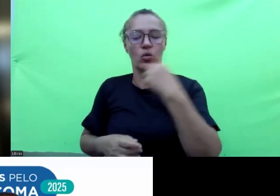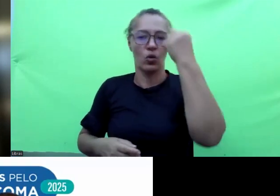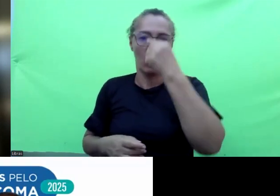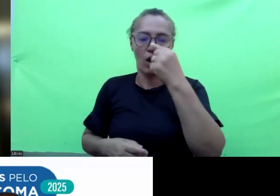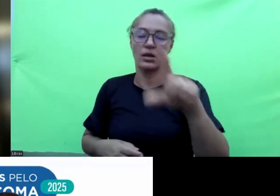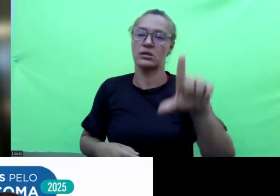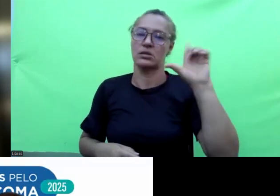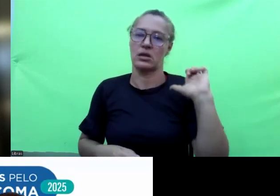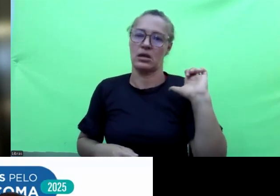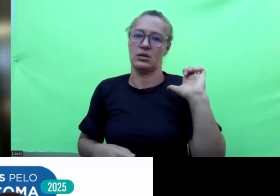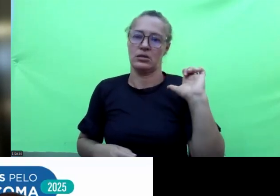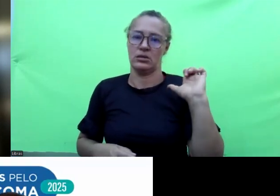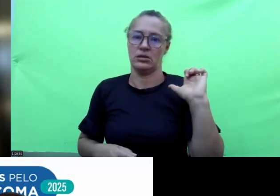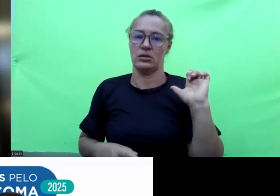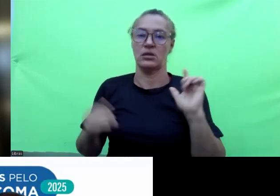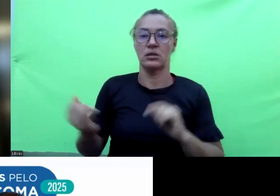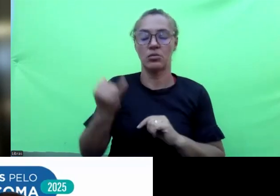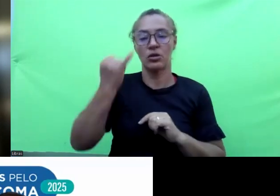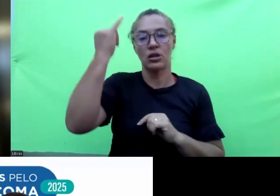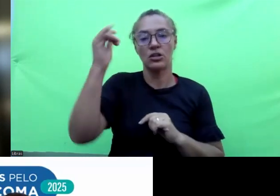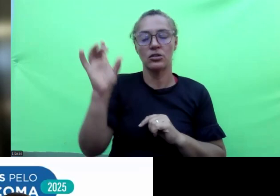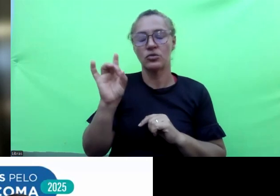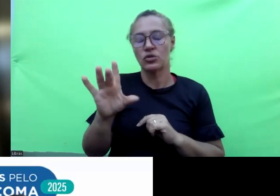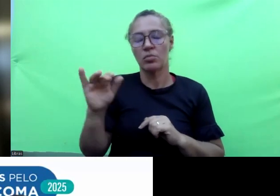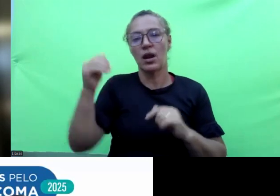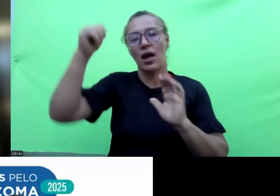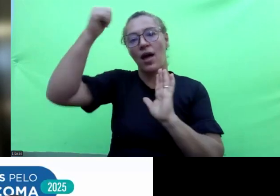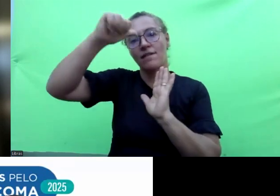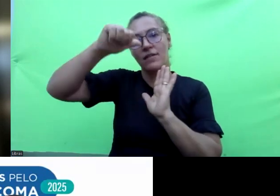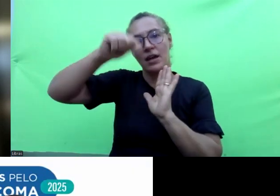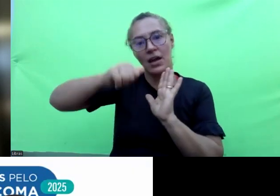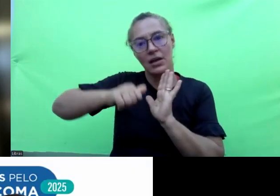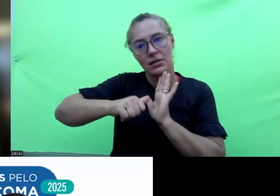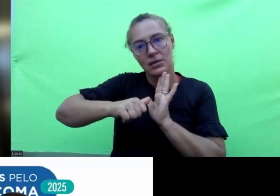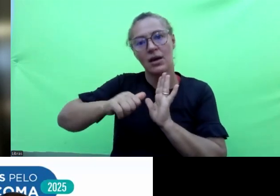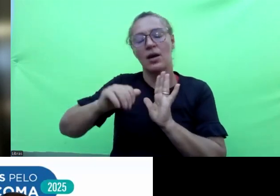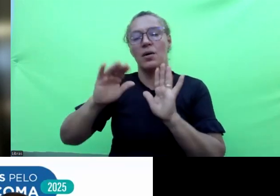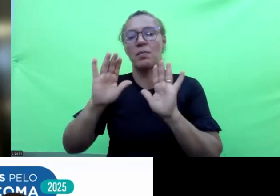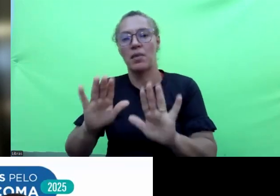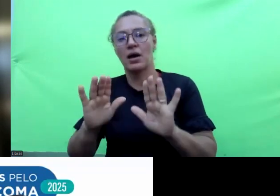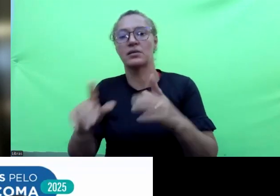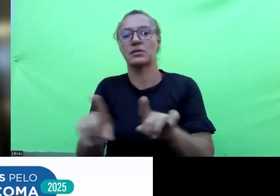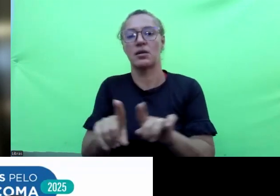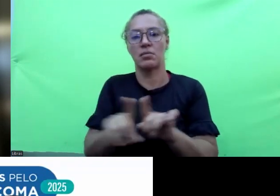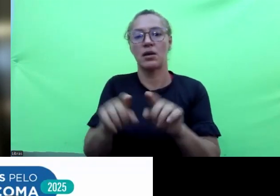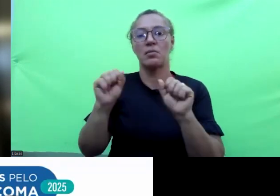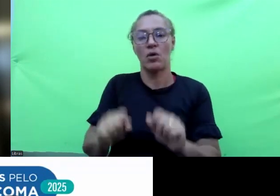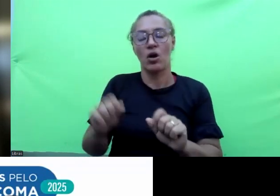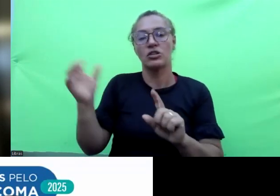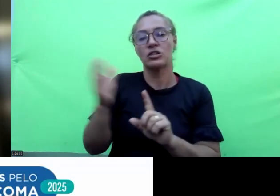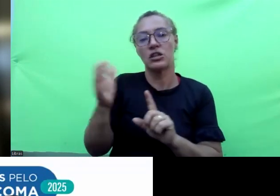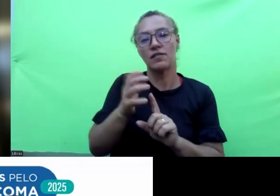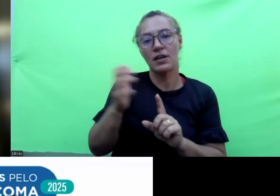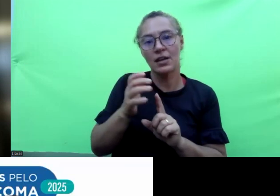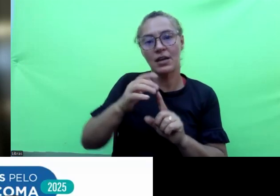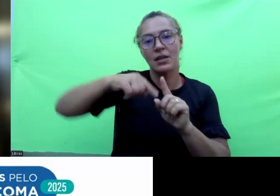oftalmologista. Isso é importante não só para avaliação do exame de grau de forma mais precisa, mas também pode interferir na medida da pressão do